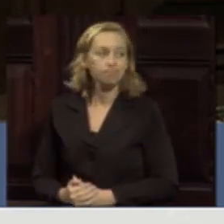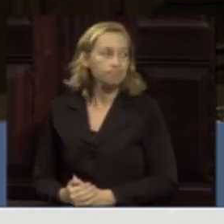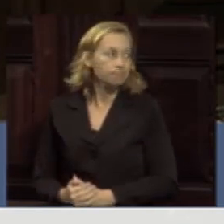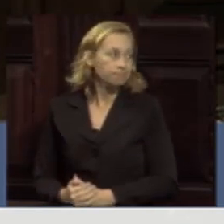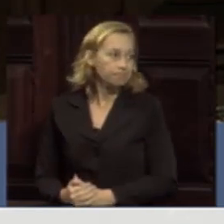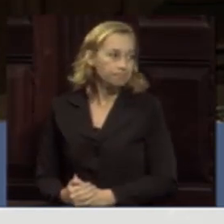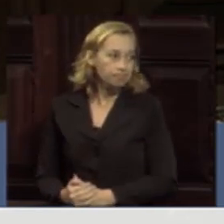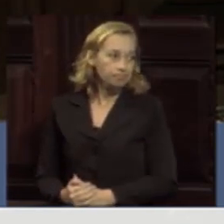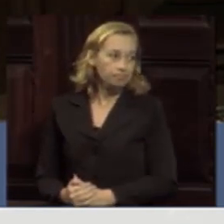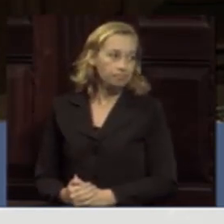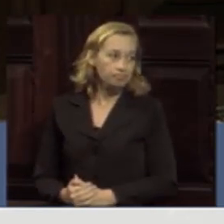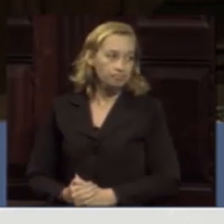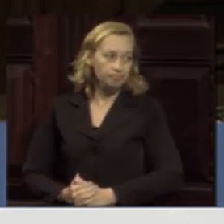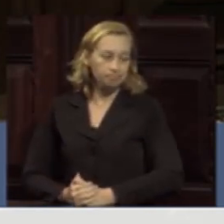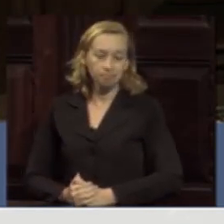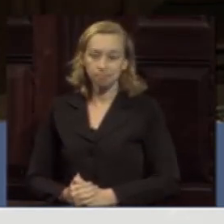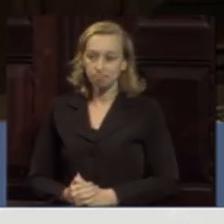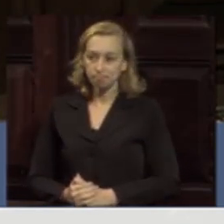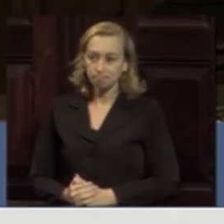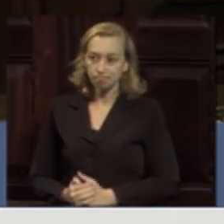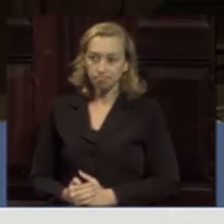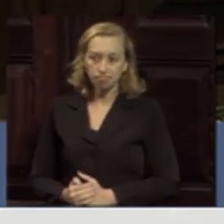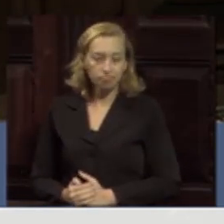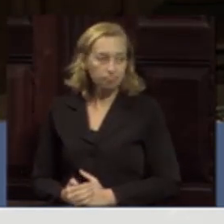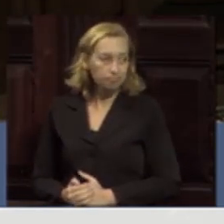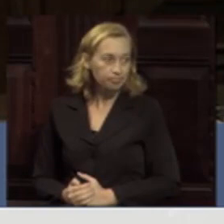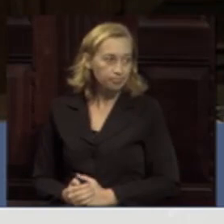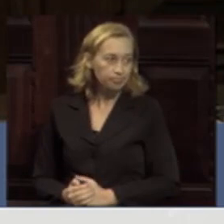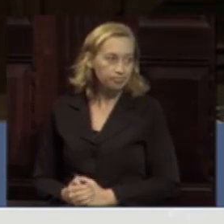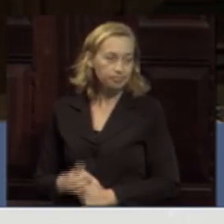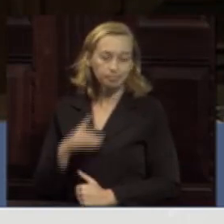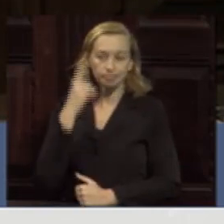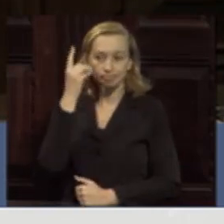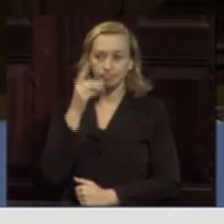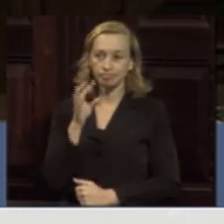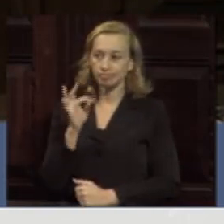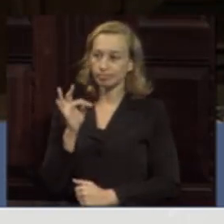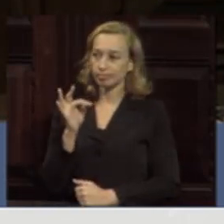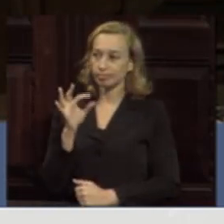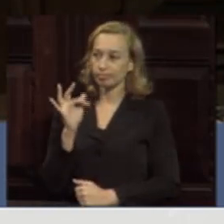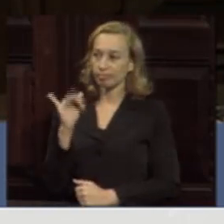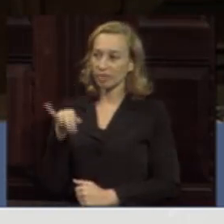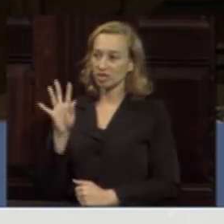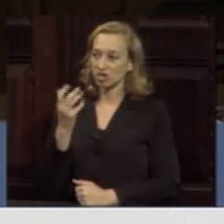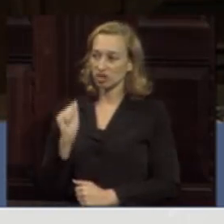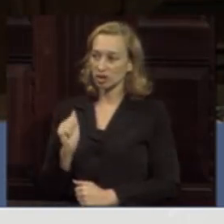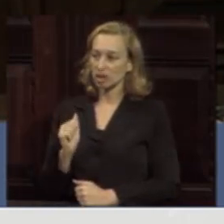Legislativa nesta legislatura. Deputada Fatinha,